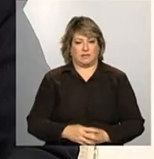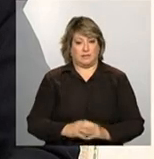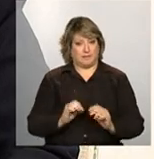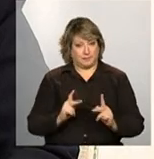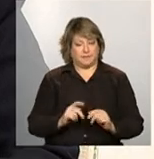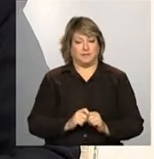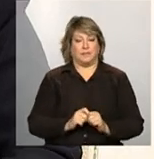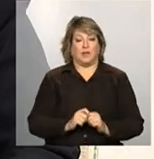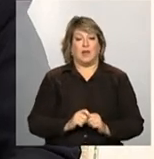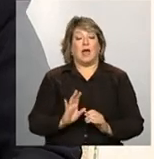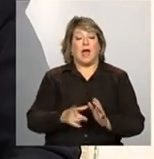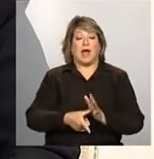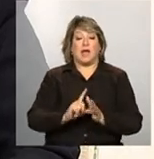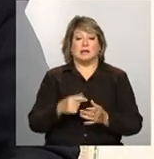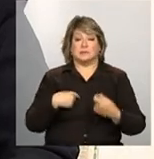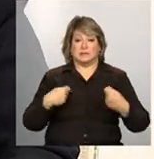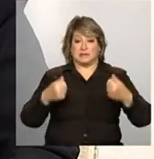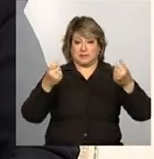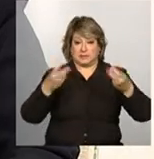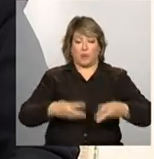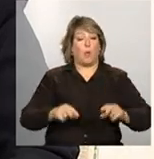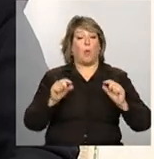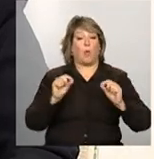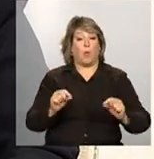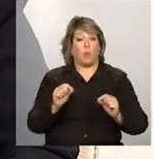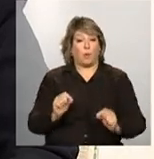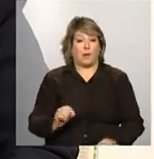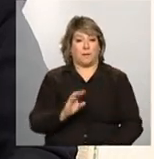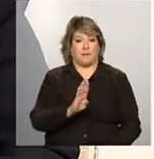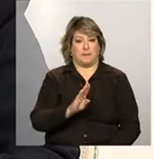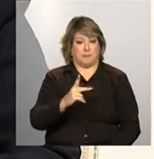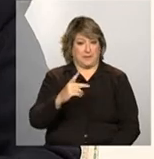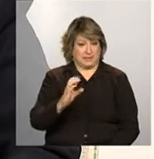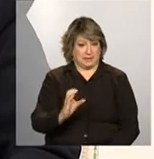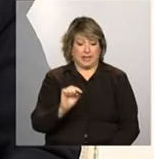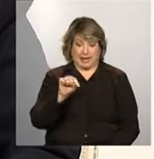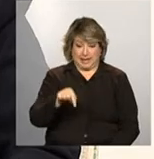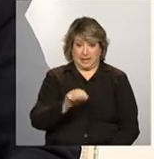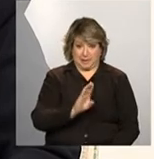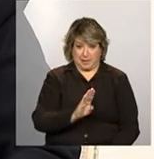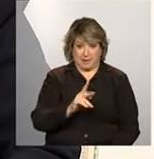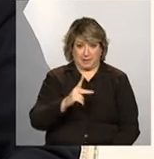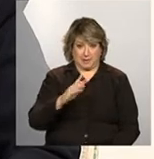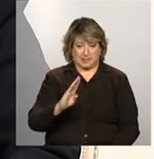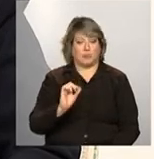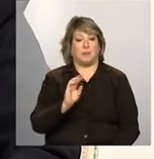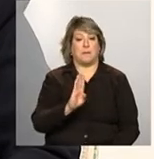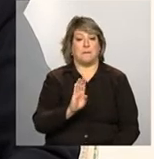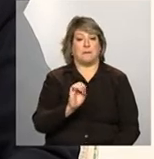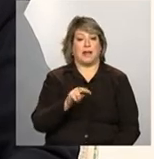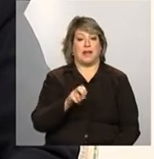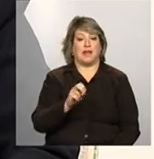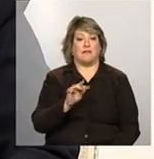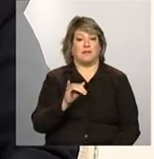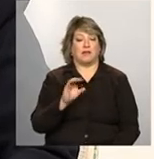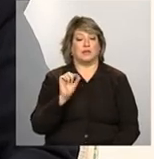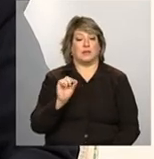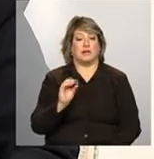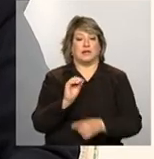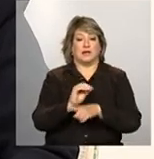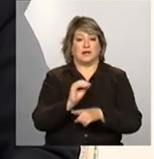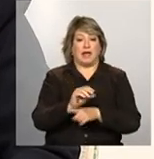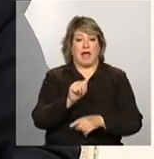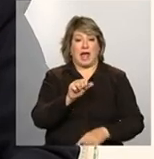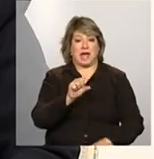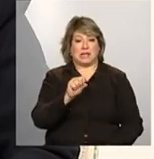gente precisa esclarecer o que é o benefício de prestação continuada, não é? É o benefício da assistência social que